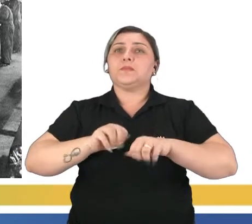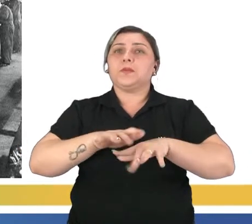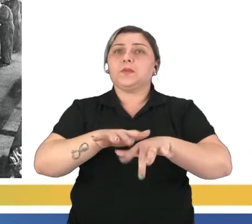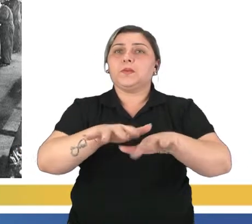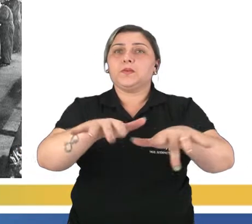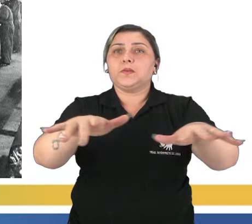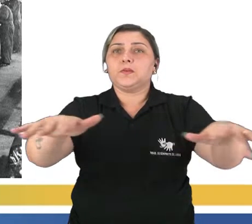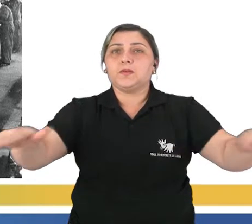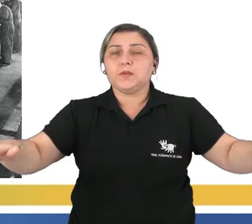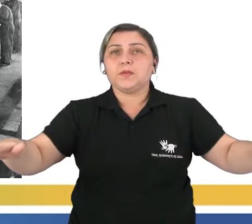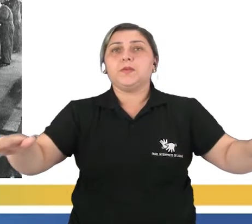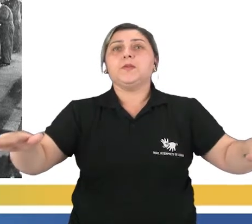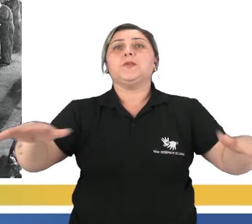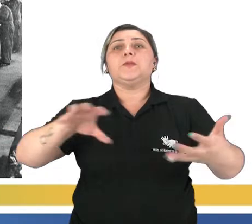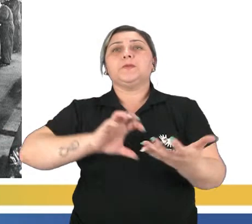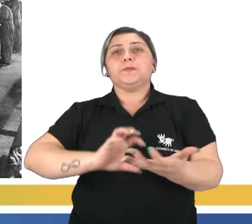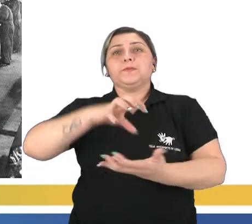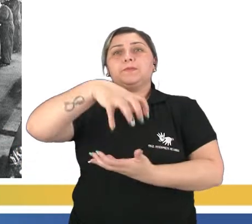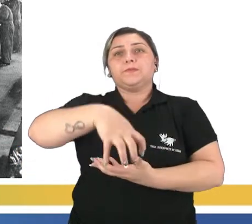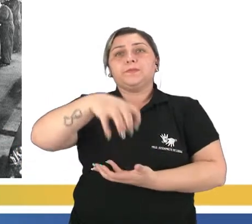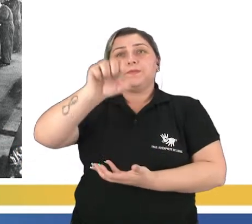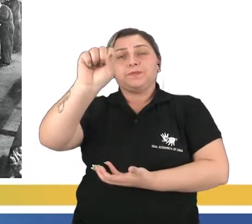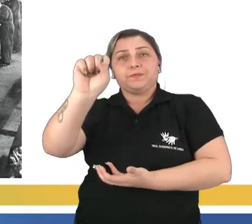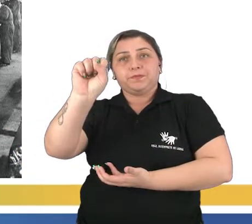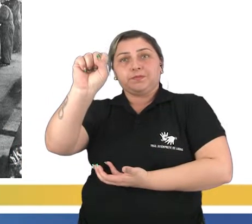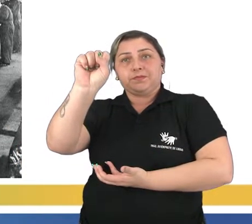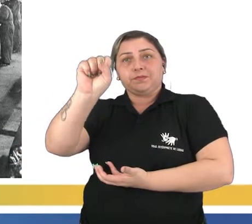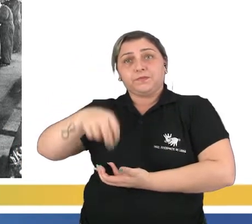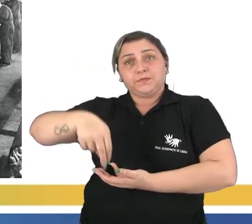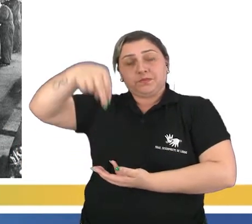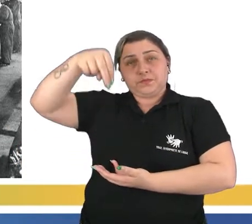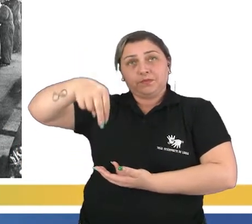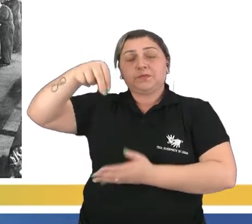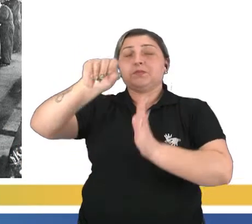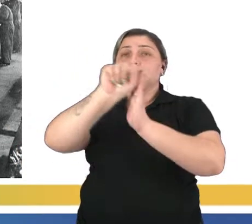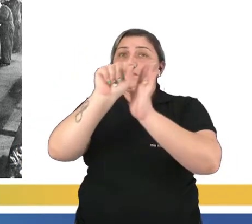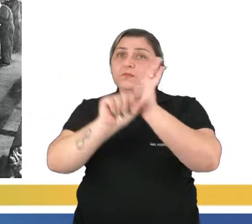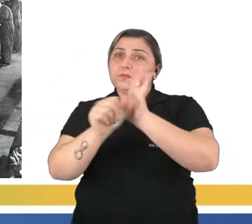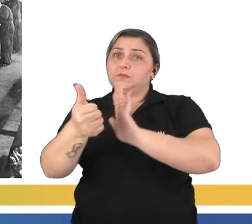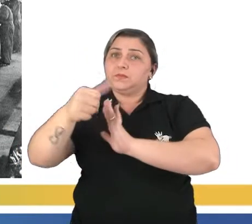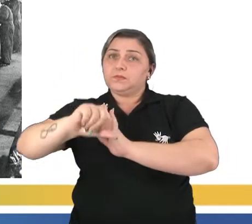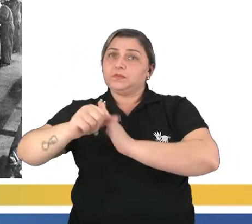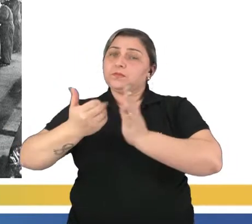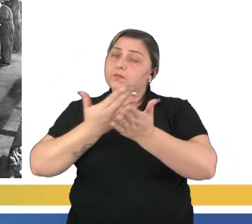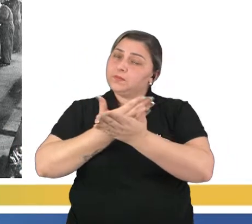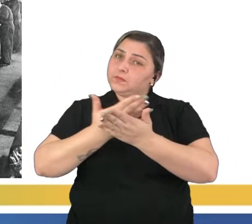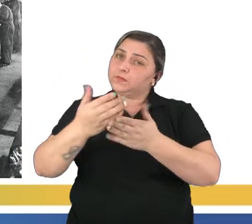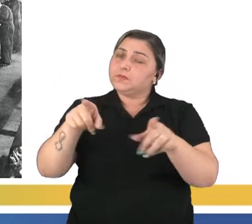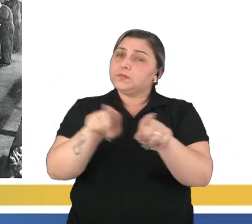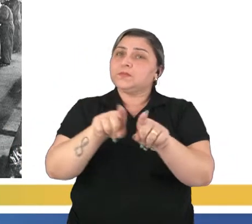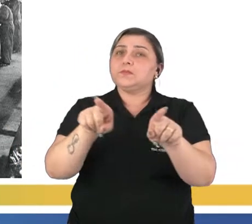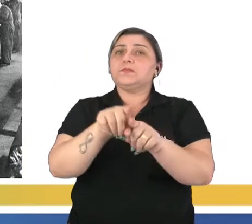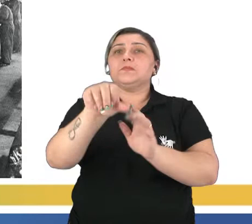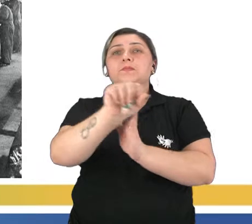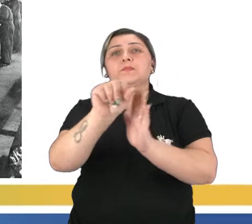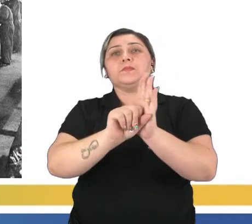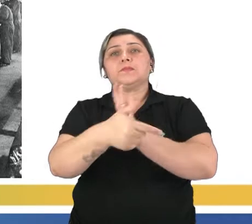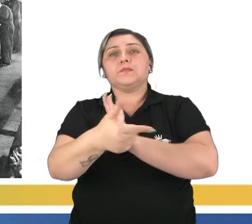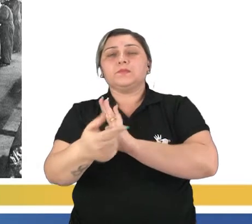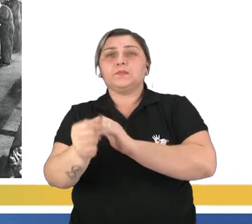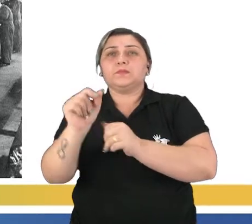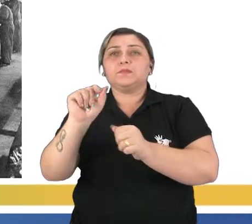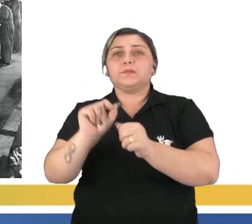por grande parte do hemisfério norte durante todo o século XIX e também início do século XX.